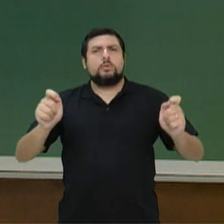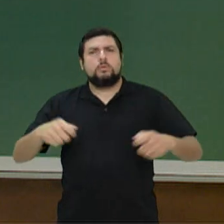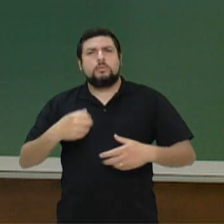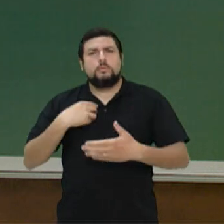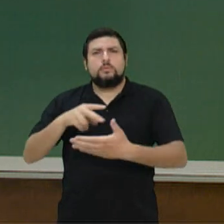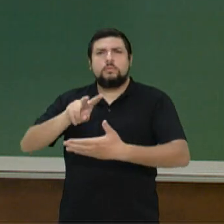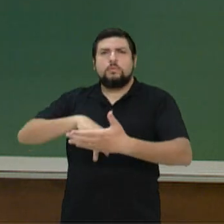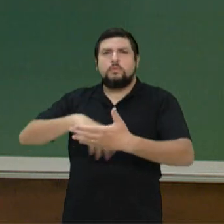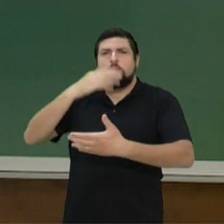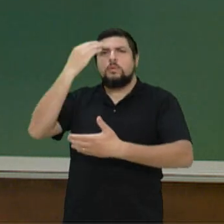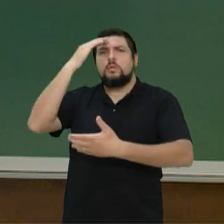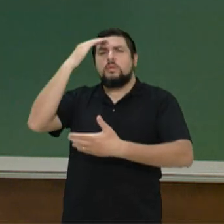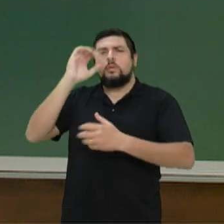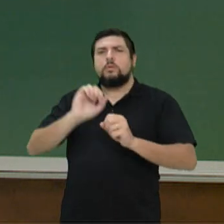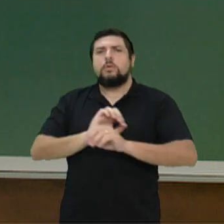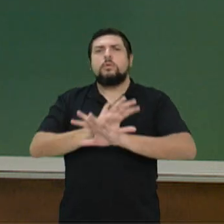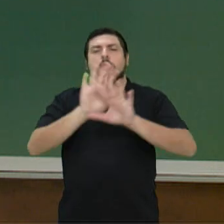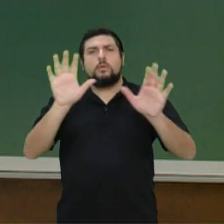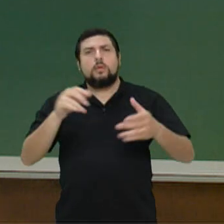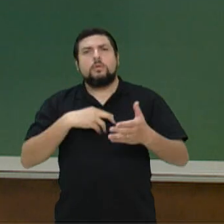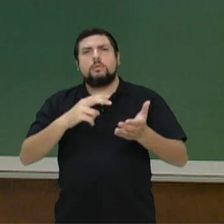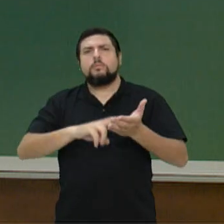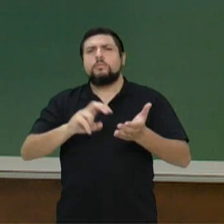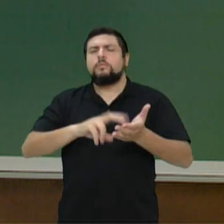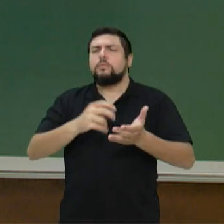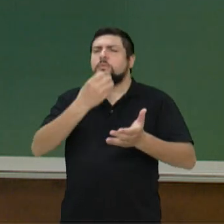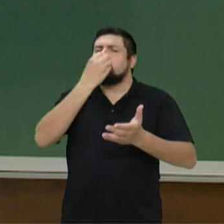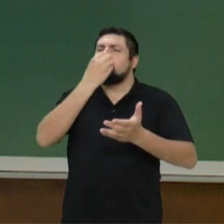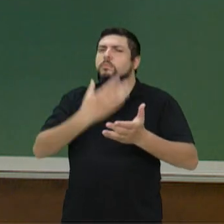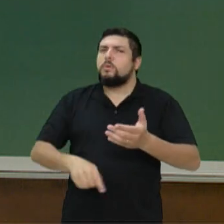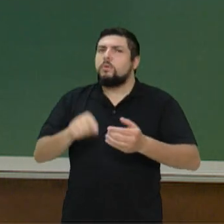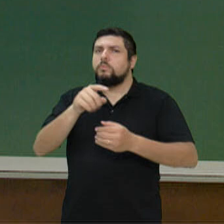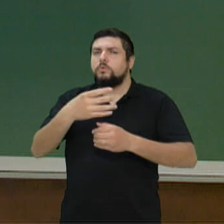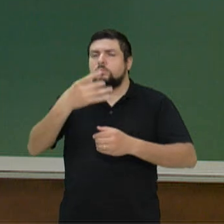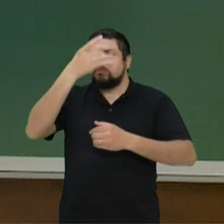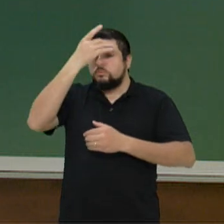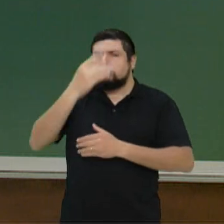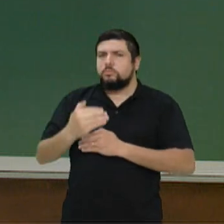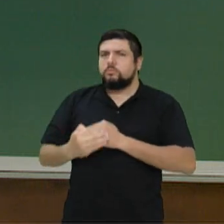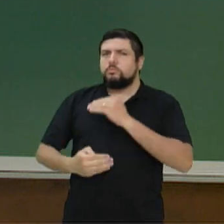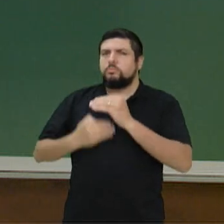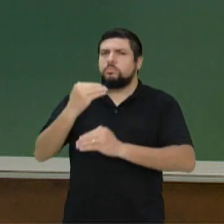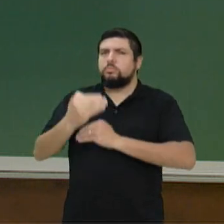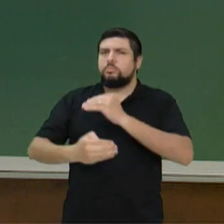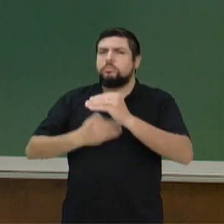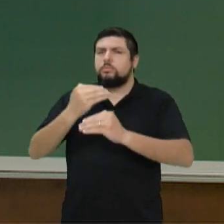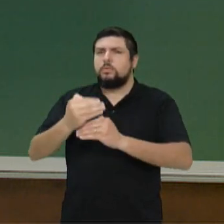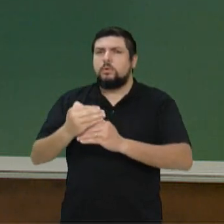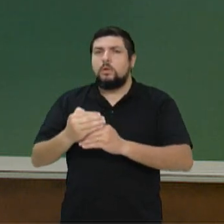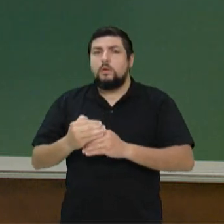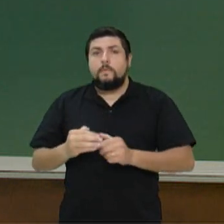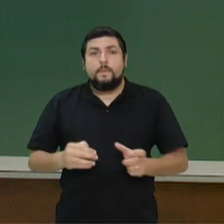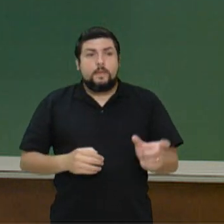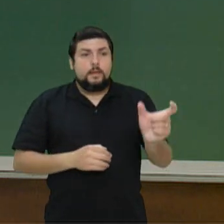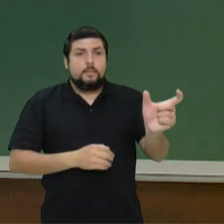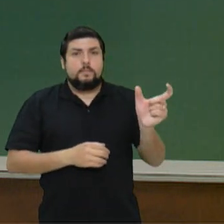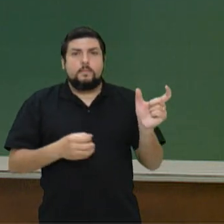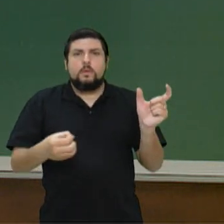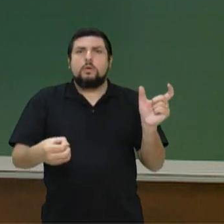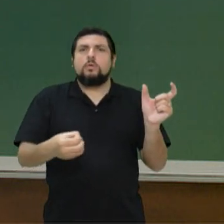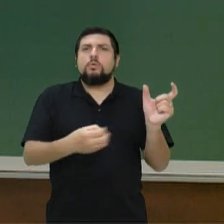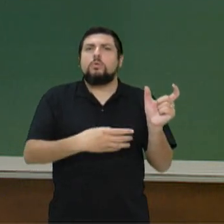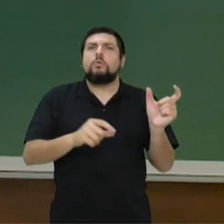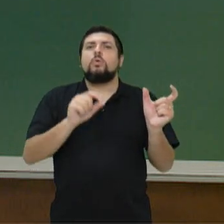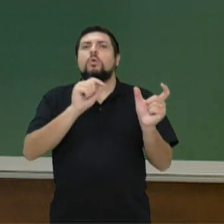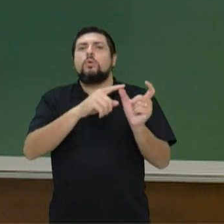está ótimo, né, no seu vocabulário, você está aí progredindo, cada vez que você aprende uma palavra diferente, você